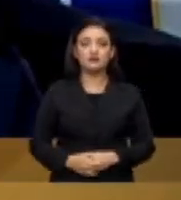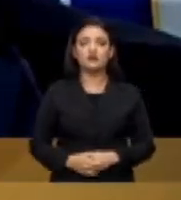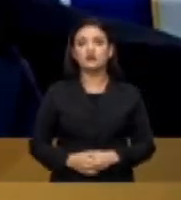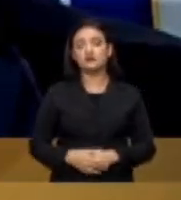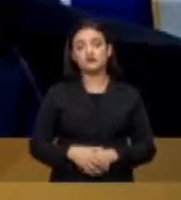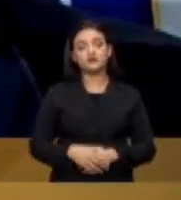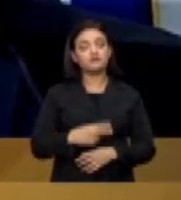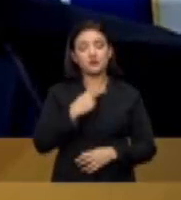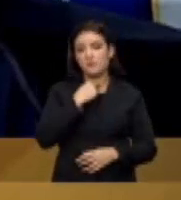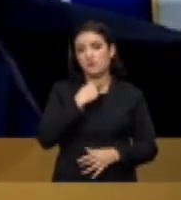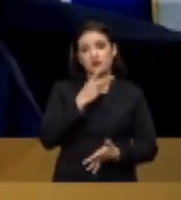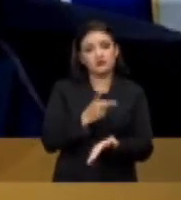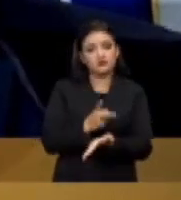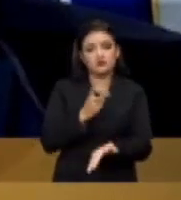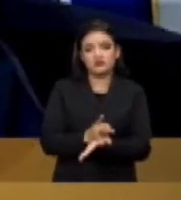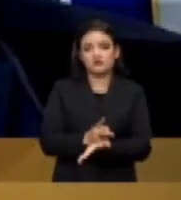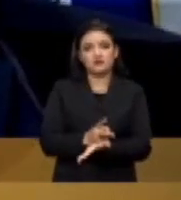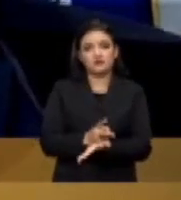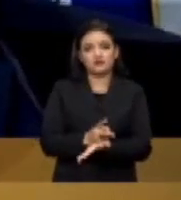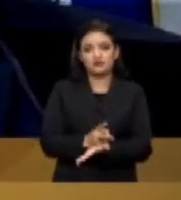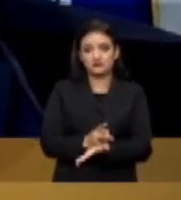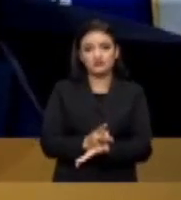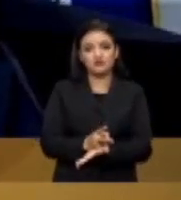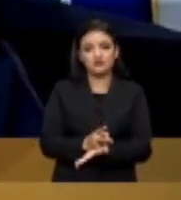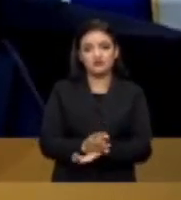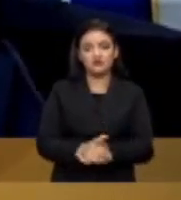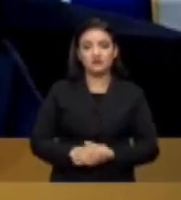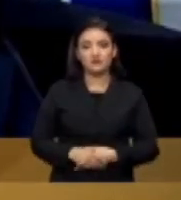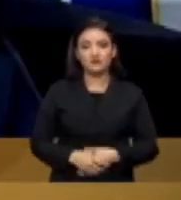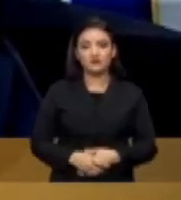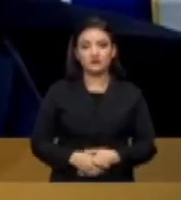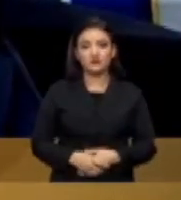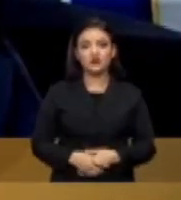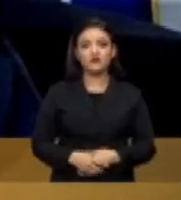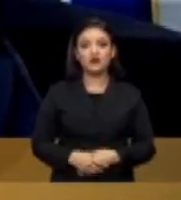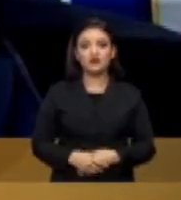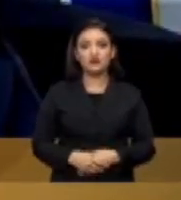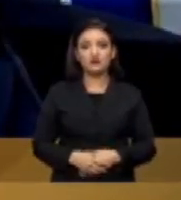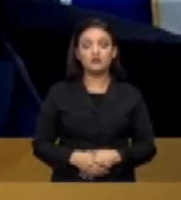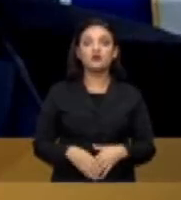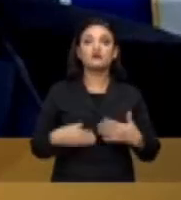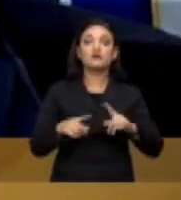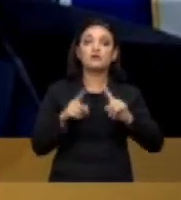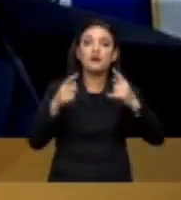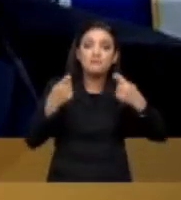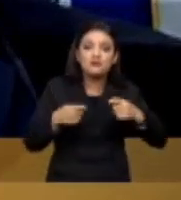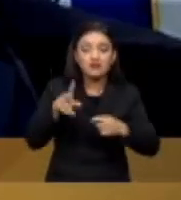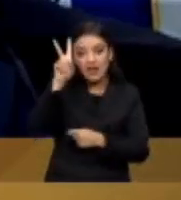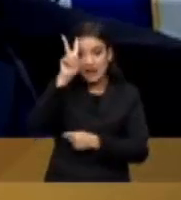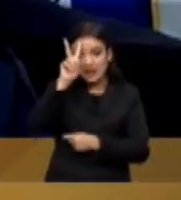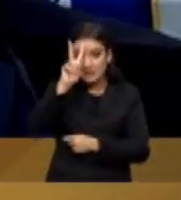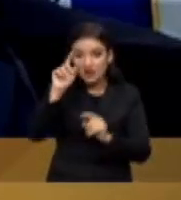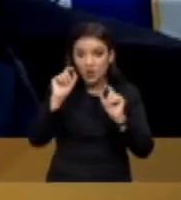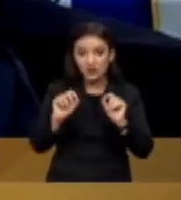em qualquer das correntes da filosofia do direito. Mas é necessário relembrar o lugar da religião em um